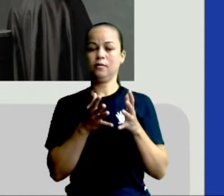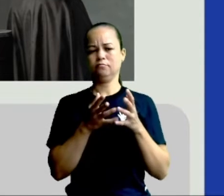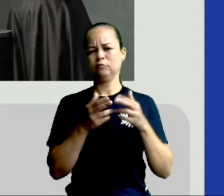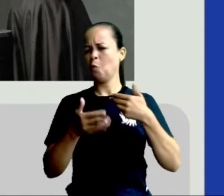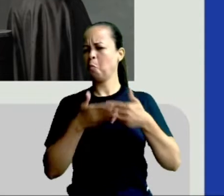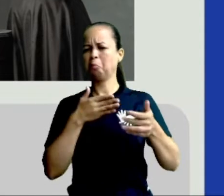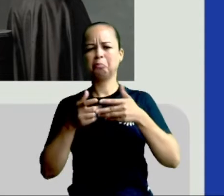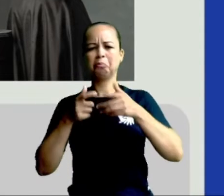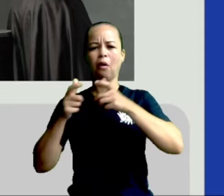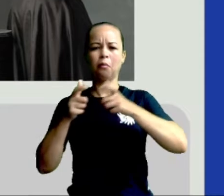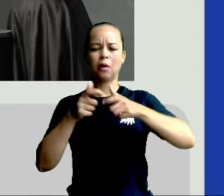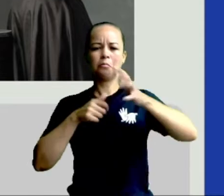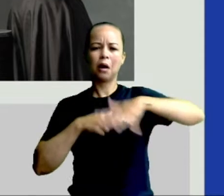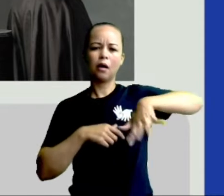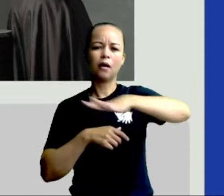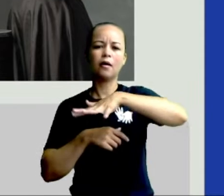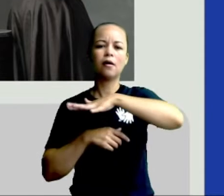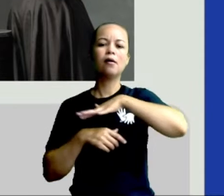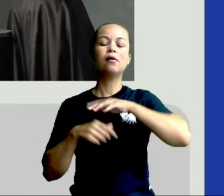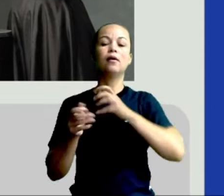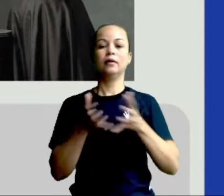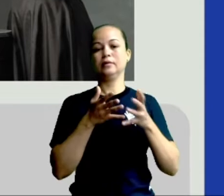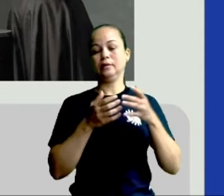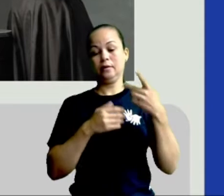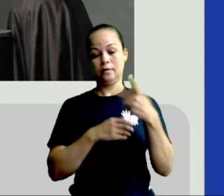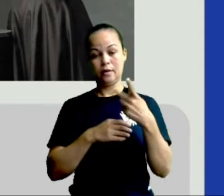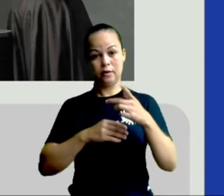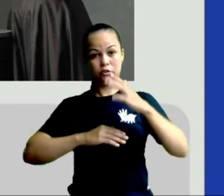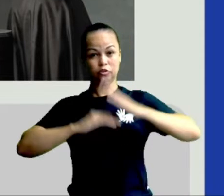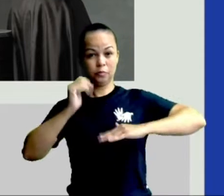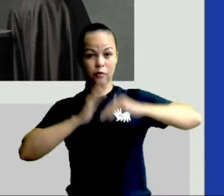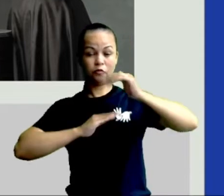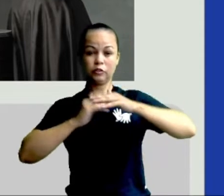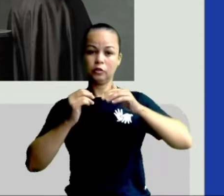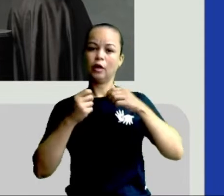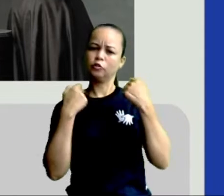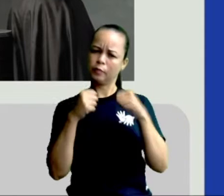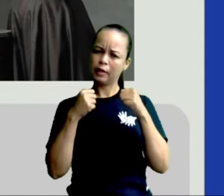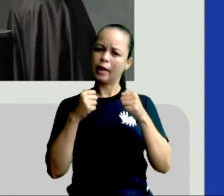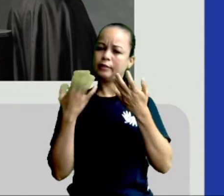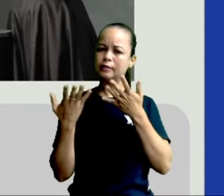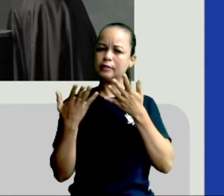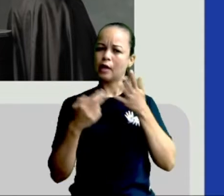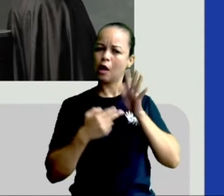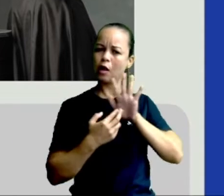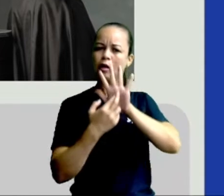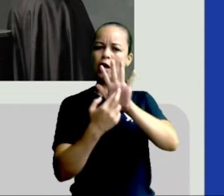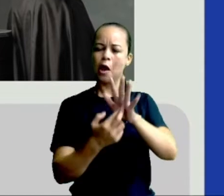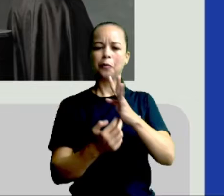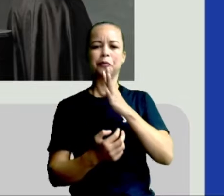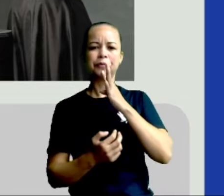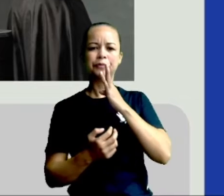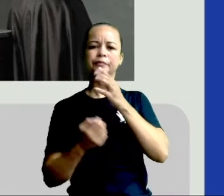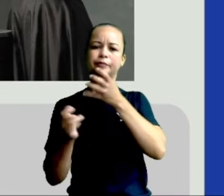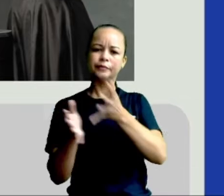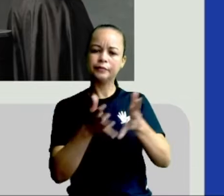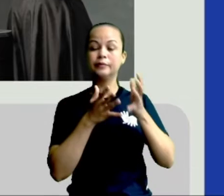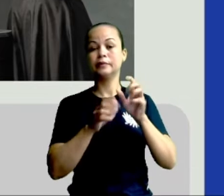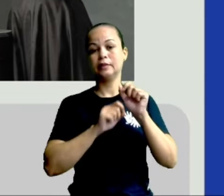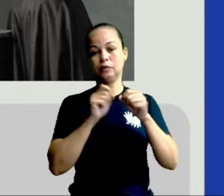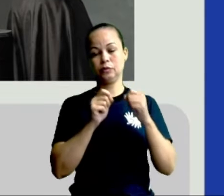Esses profissionais precisam ser reconhecidos porque eles desenvolvem